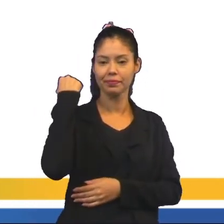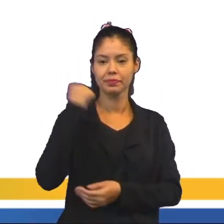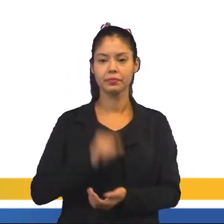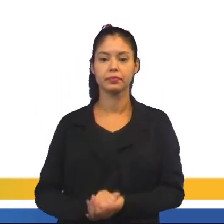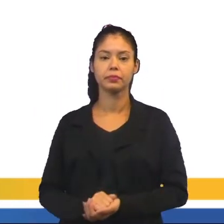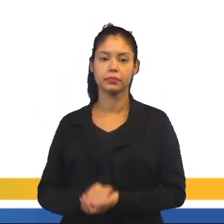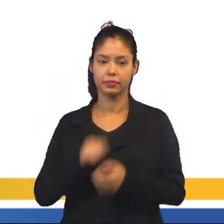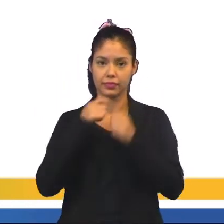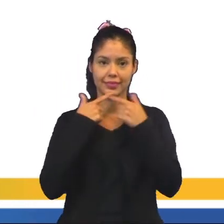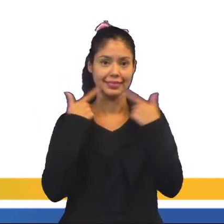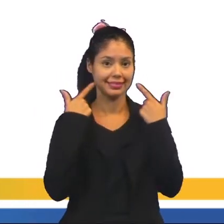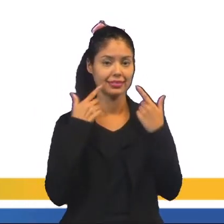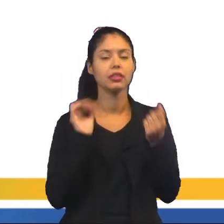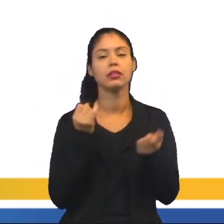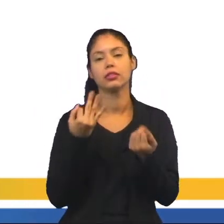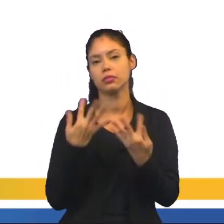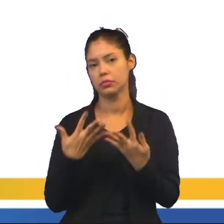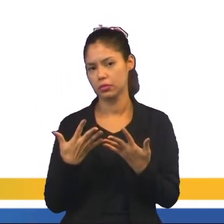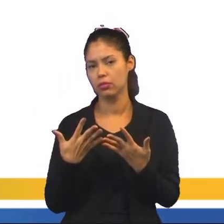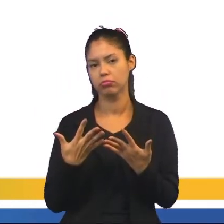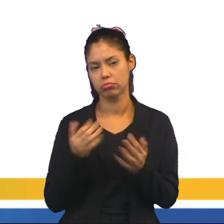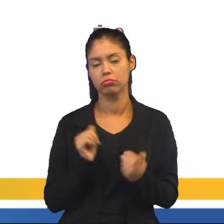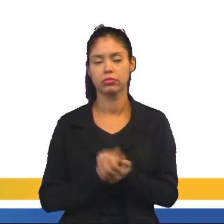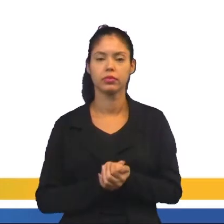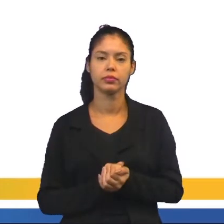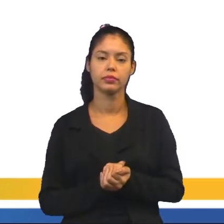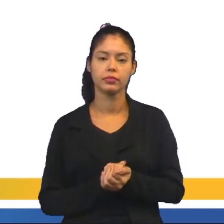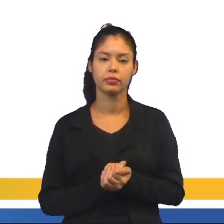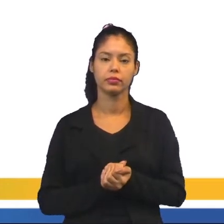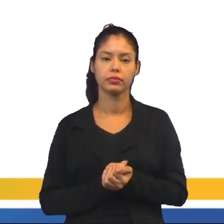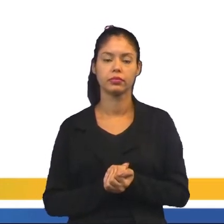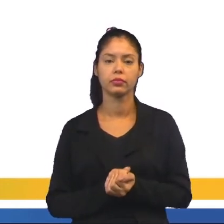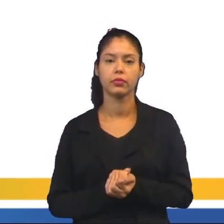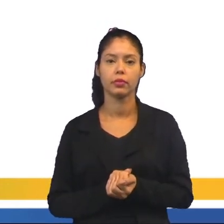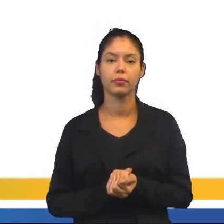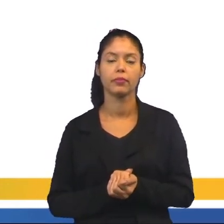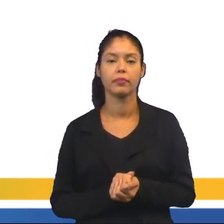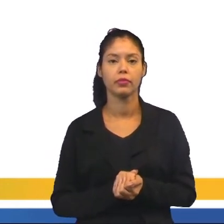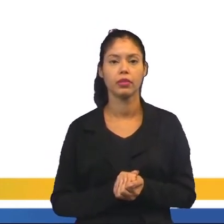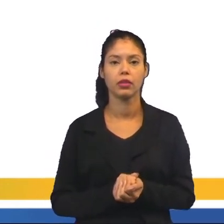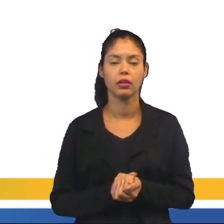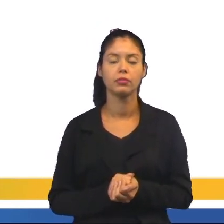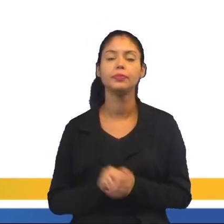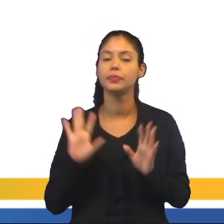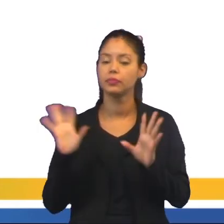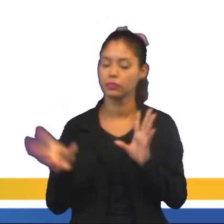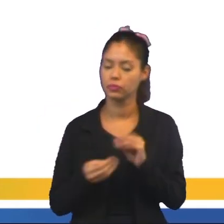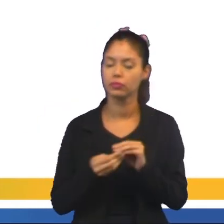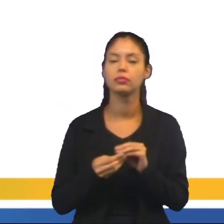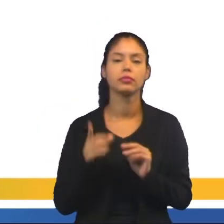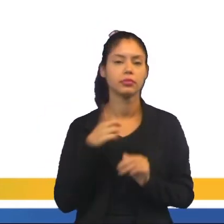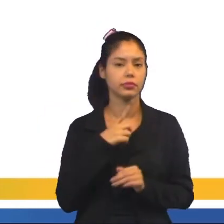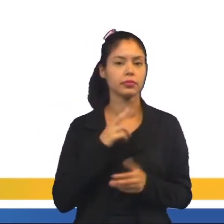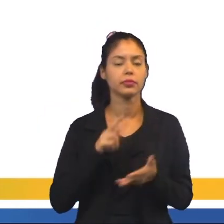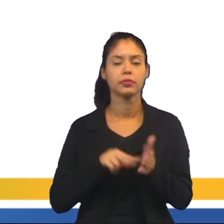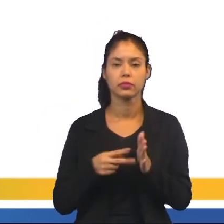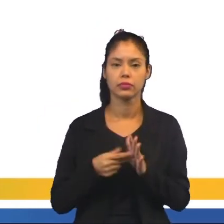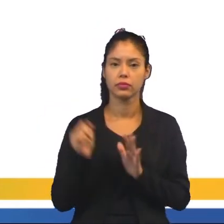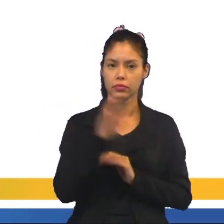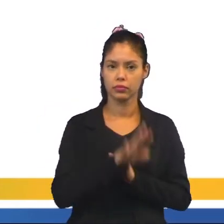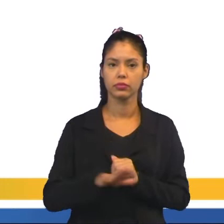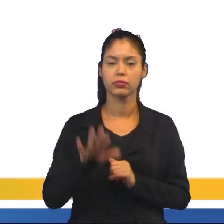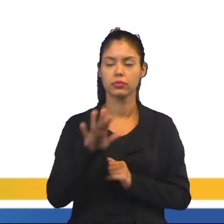preciso dizer se ele arreganhar os dentes nessa linda deu aquela gargalhada o ato de sorrir por si só já dá um com e já dá um